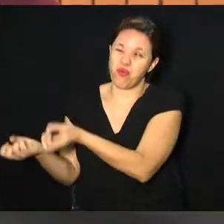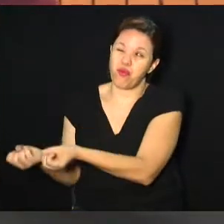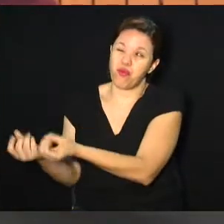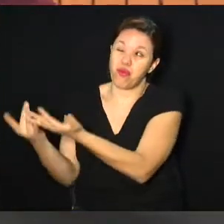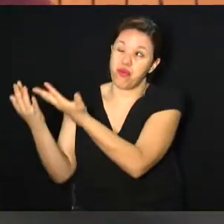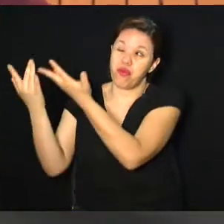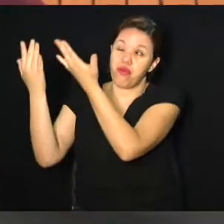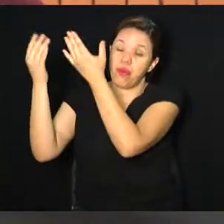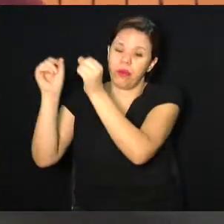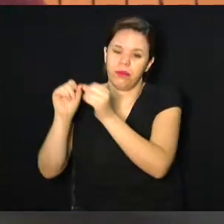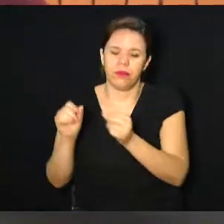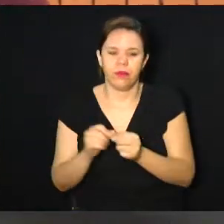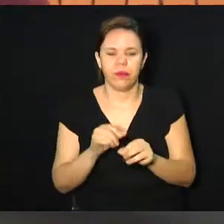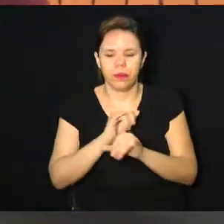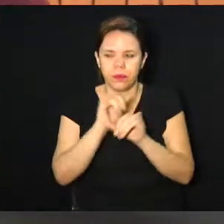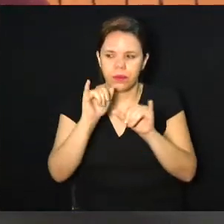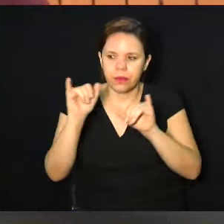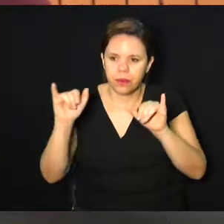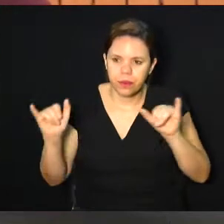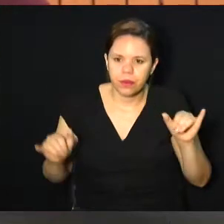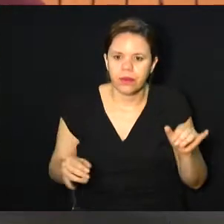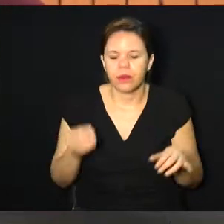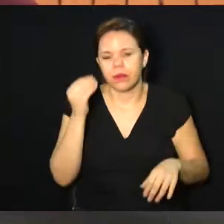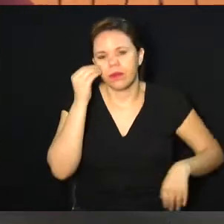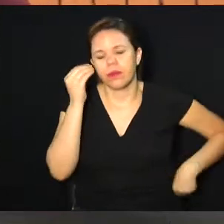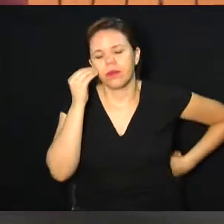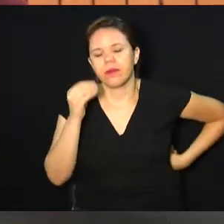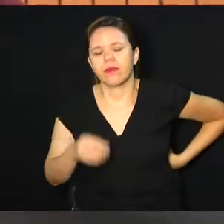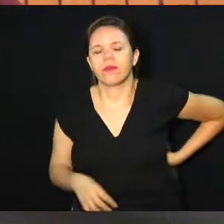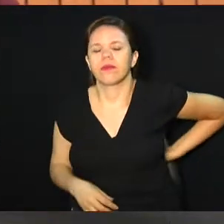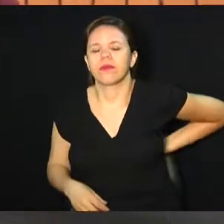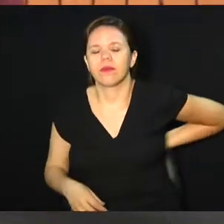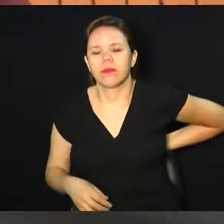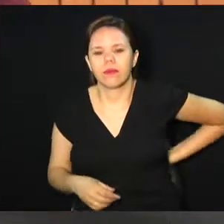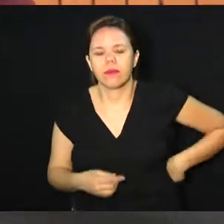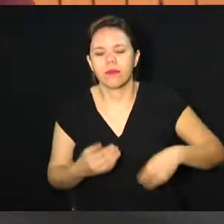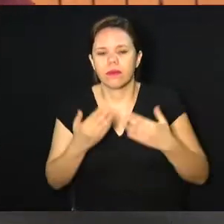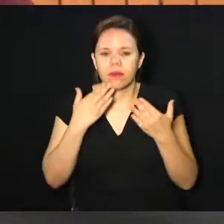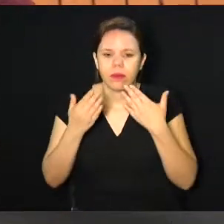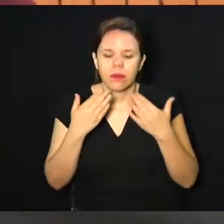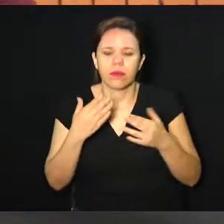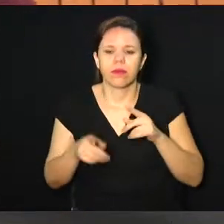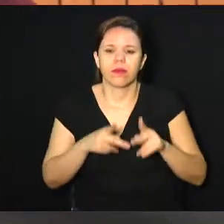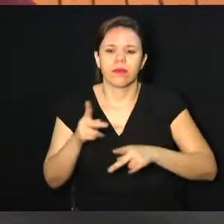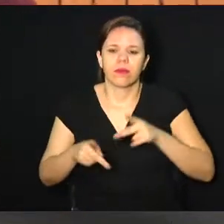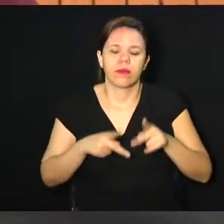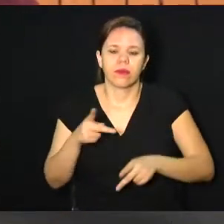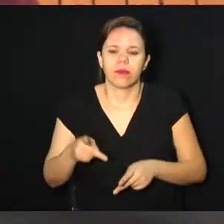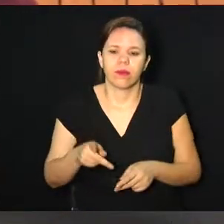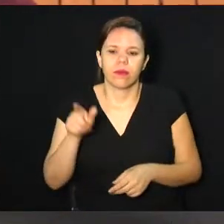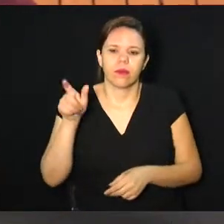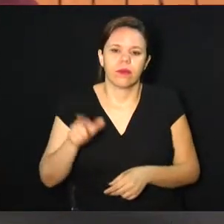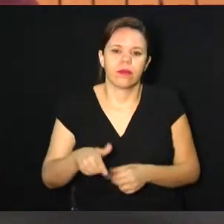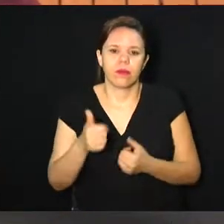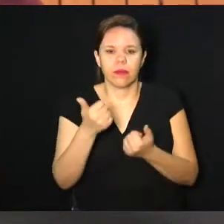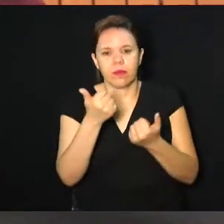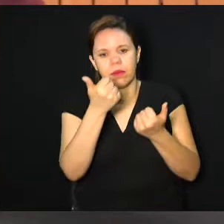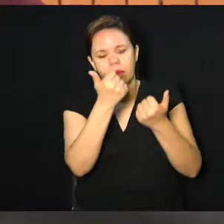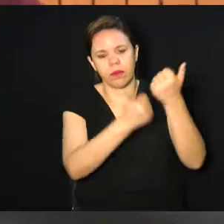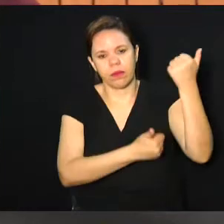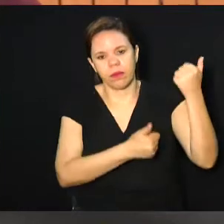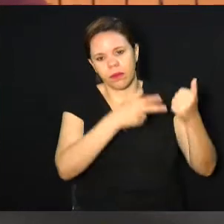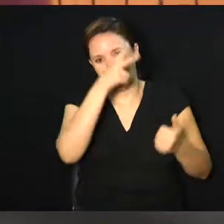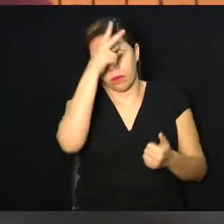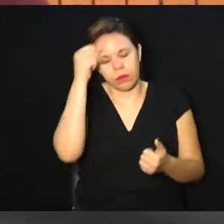fizemos uma campanha, tentamos dialogar, inclusive conseguimos dialogar dessa vez com o vice-prefeito, com o secretário